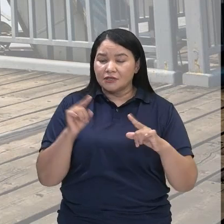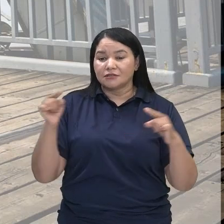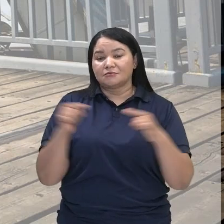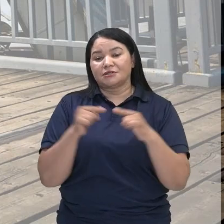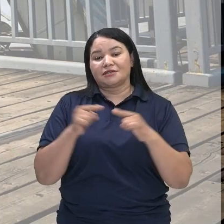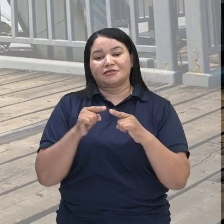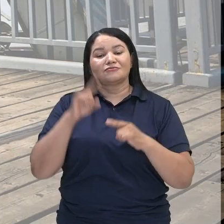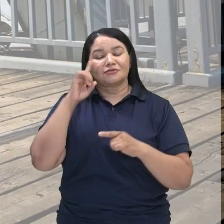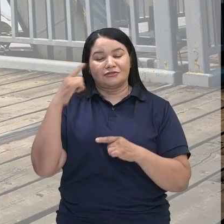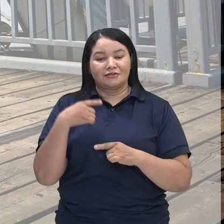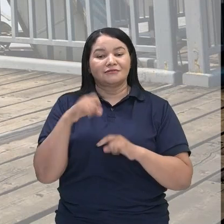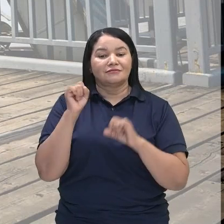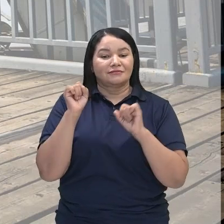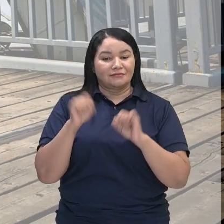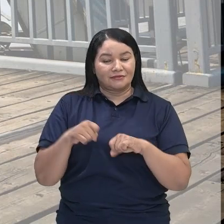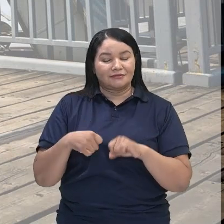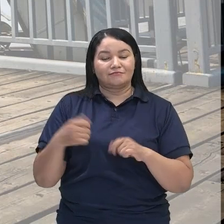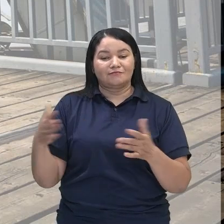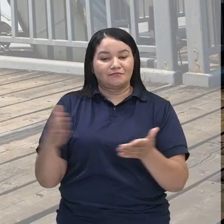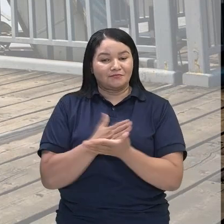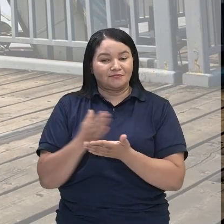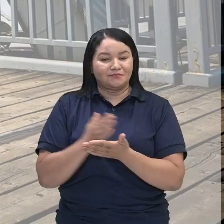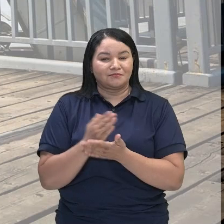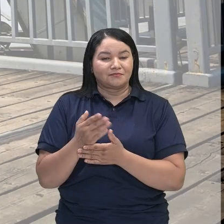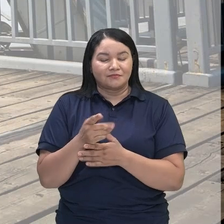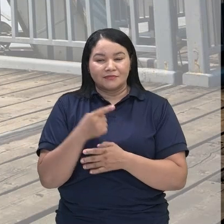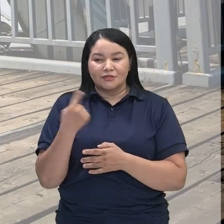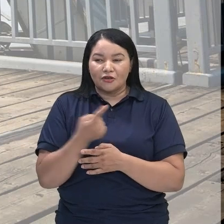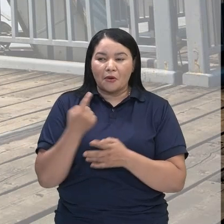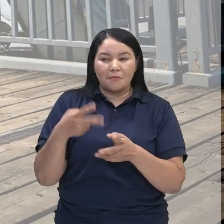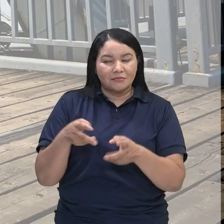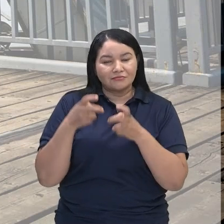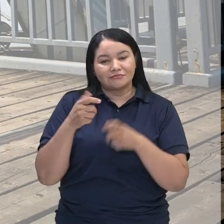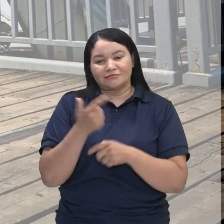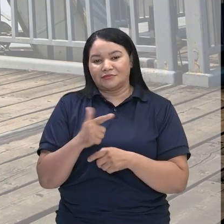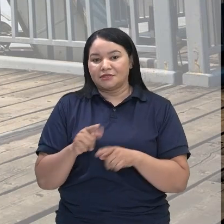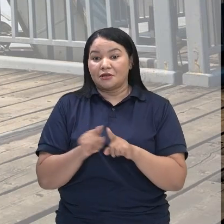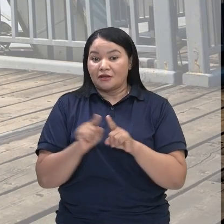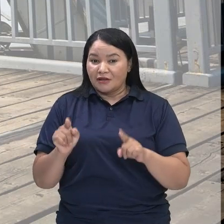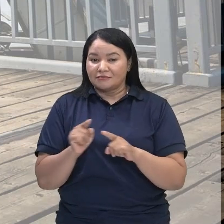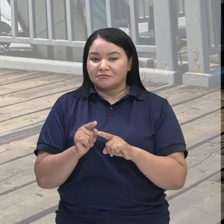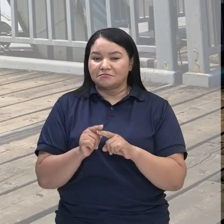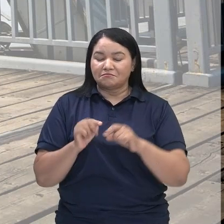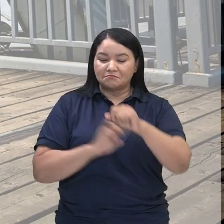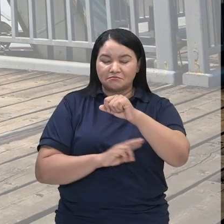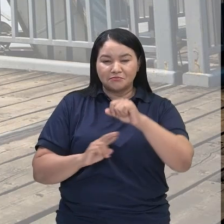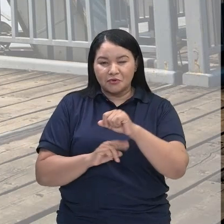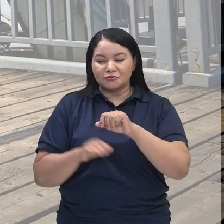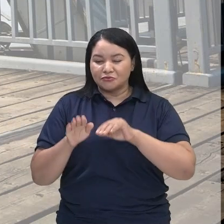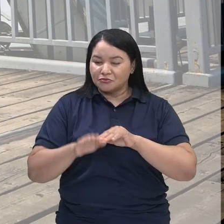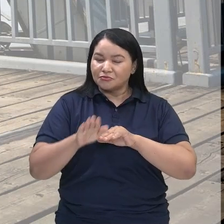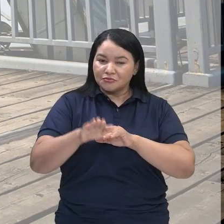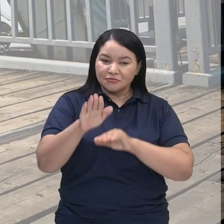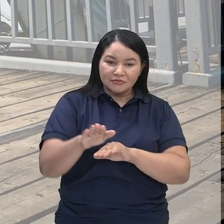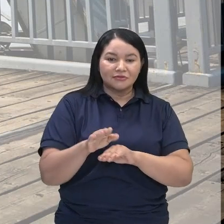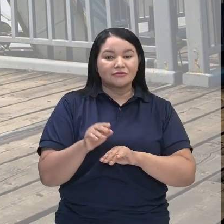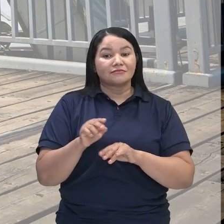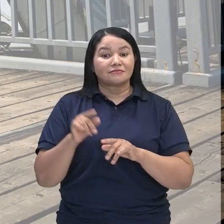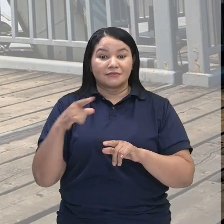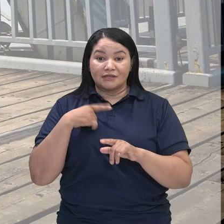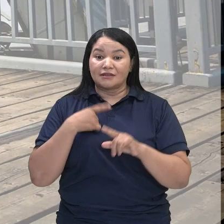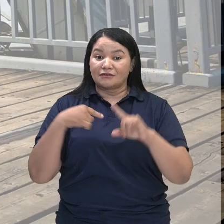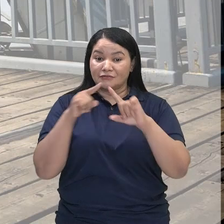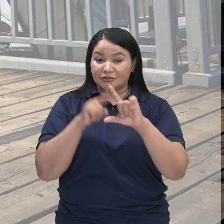dia, sim. E muitas vezes, sem que a gente perceba. Quantas pontes nós já não passamos por aí, tinha triângulo, e simplesmente